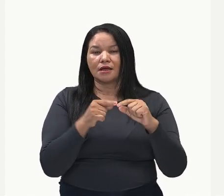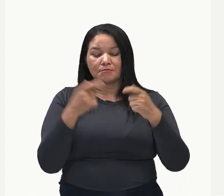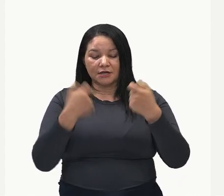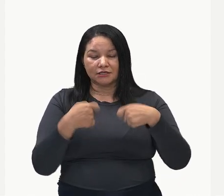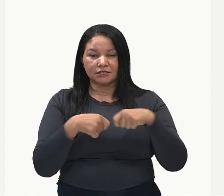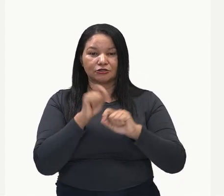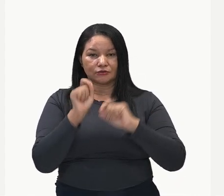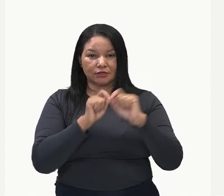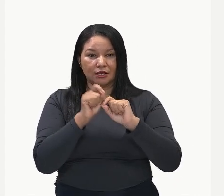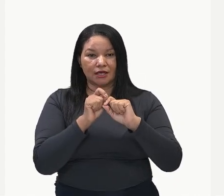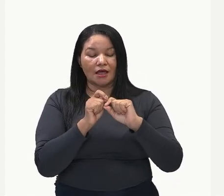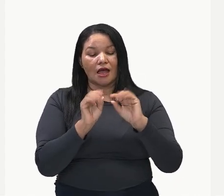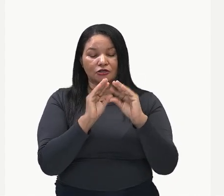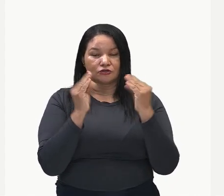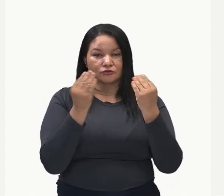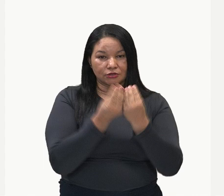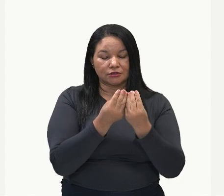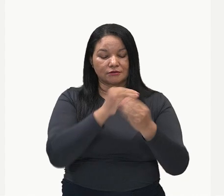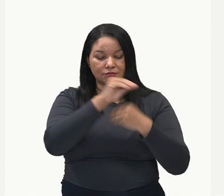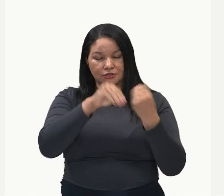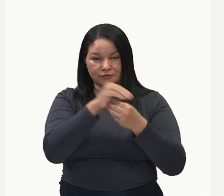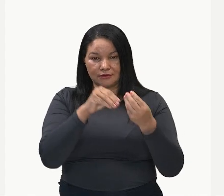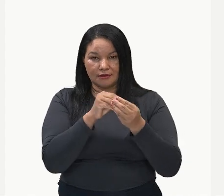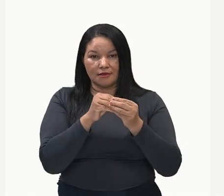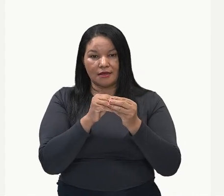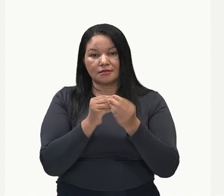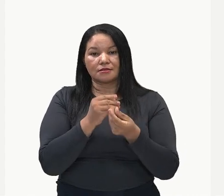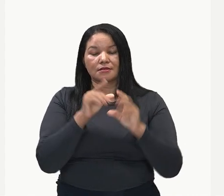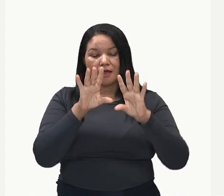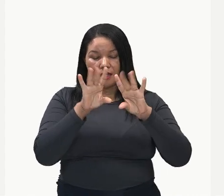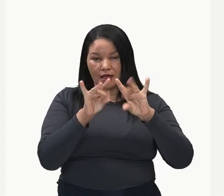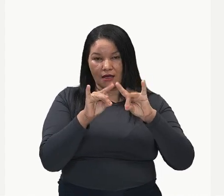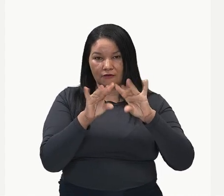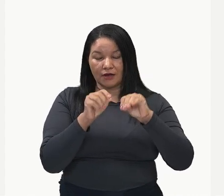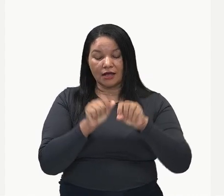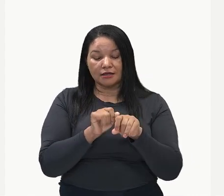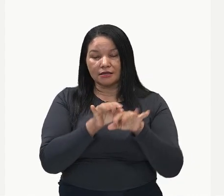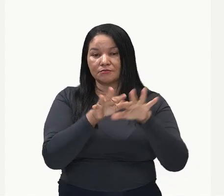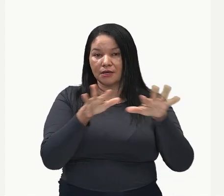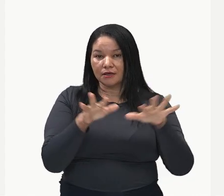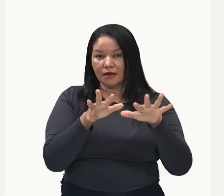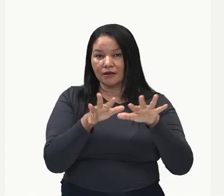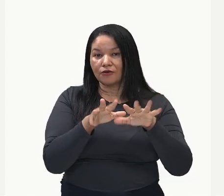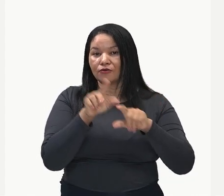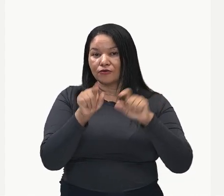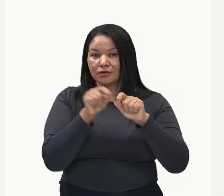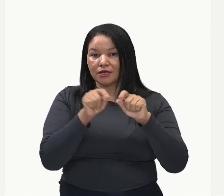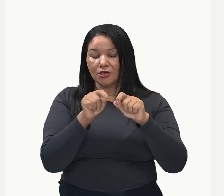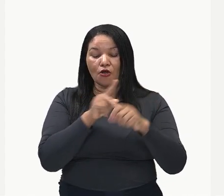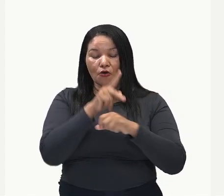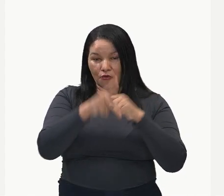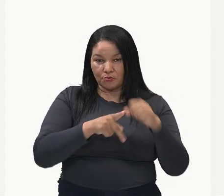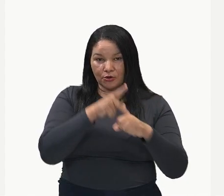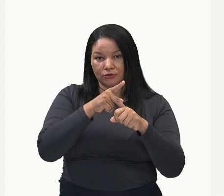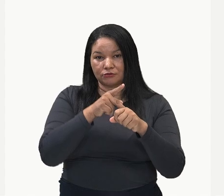substância, quando em solução aquosa, ela vai ter que liberar, né, ela vai liberar o próton, né, o H+, o hidrogênio